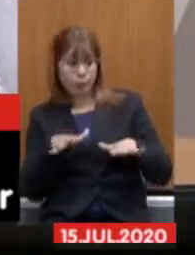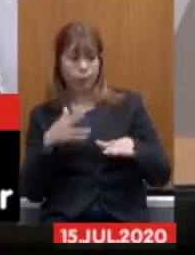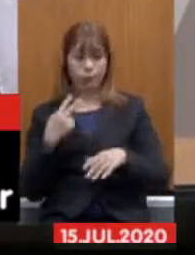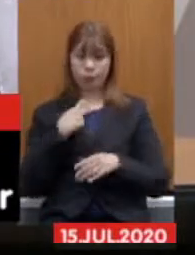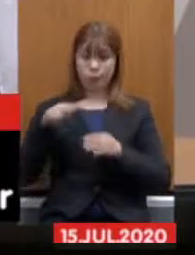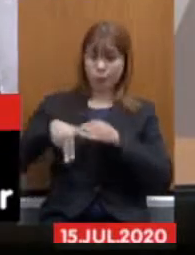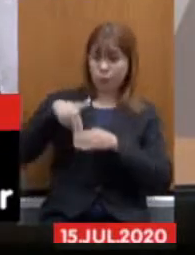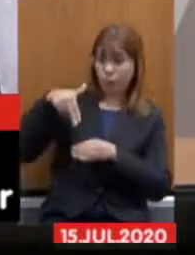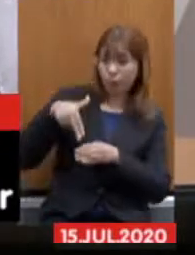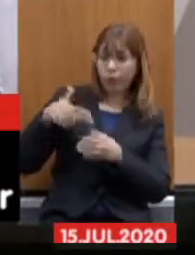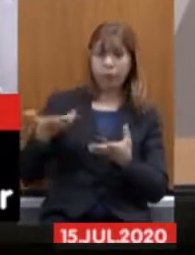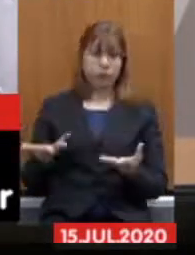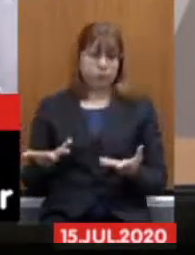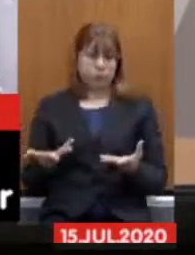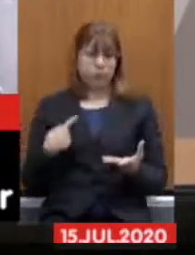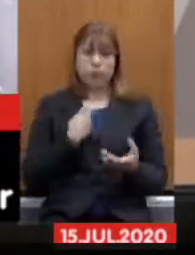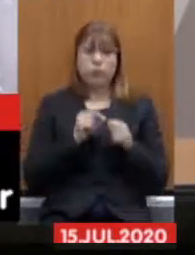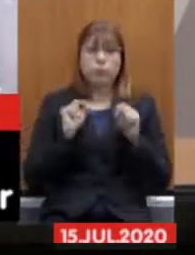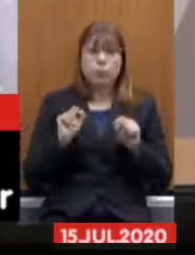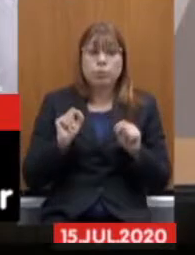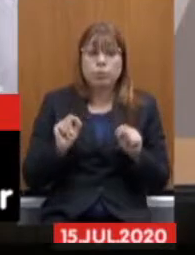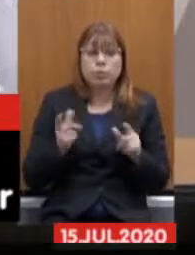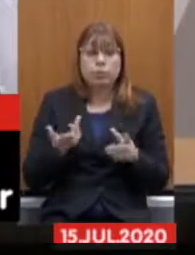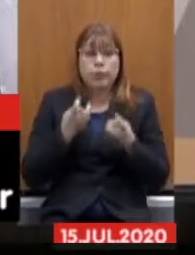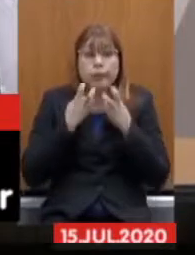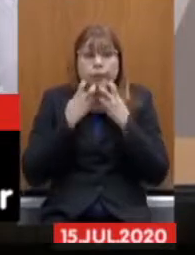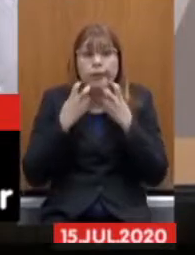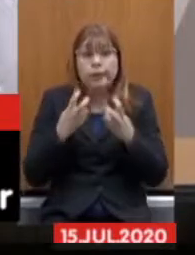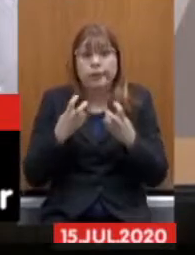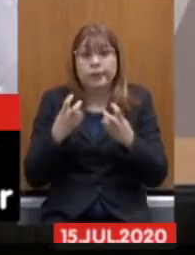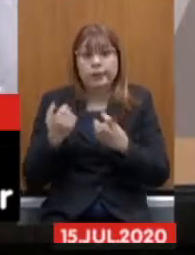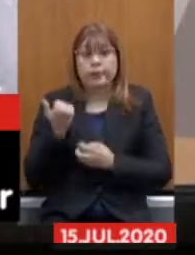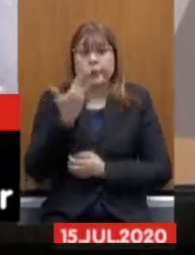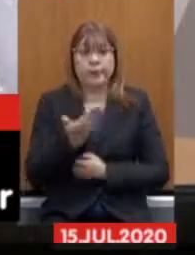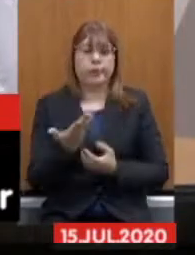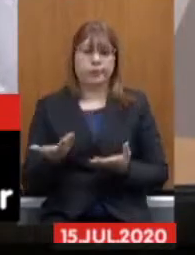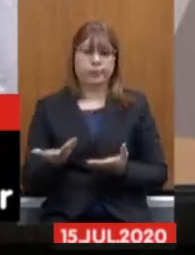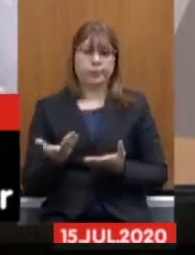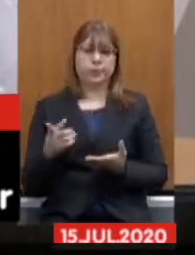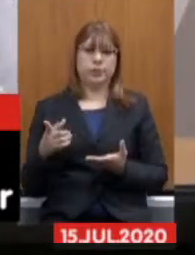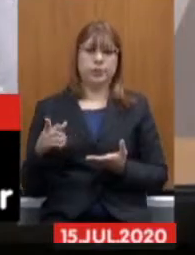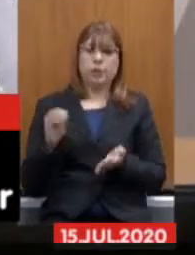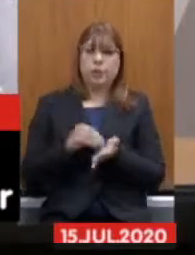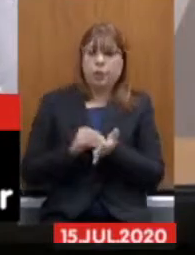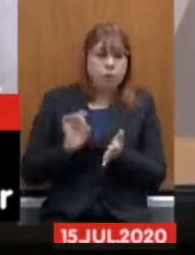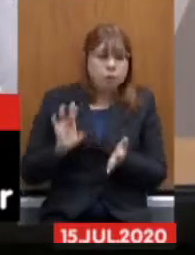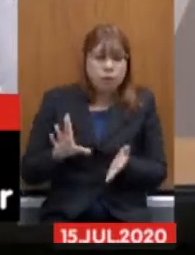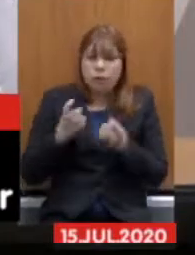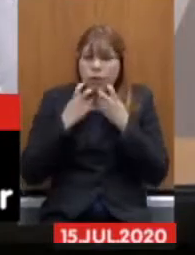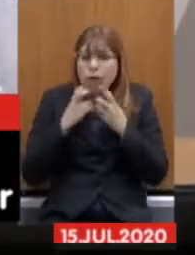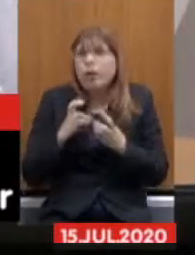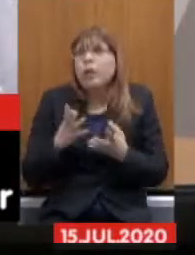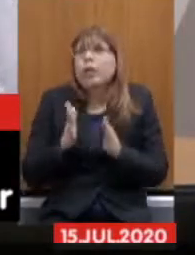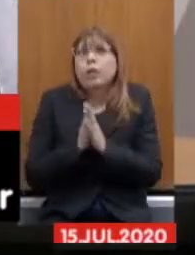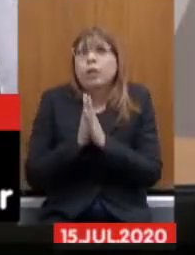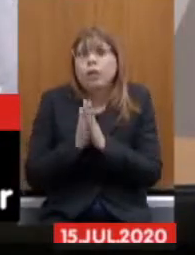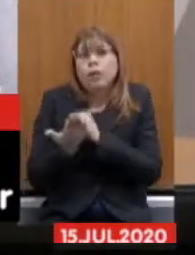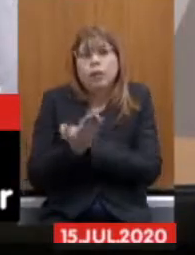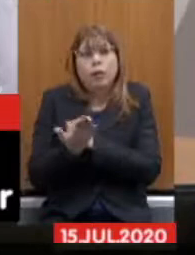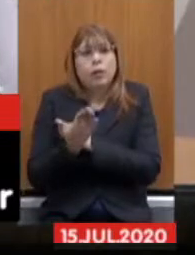tribuna então só nos restos gritar pelo lado de fora só nos resta dar um grito de socorro